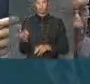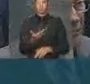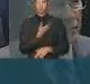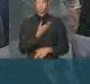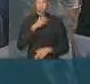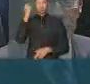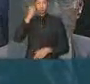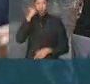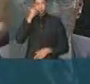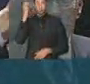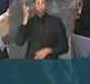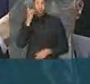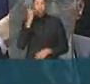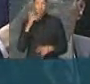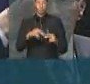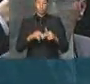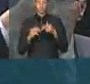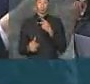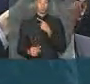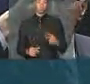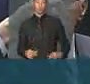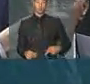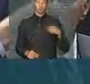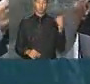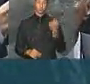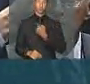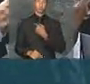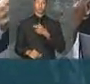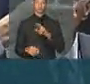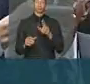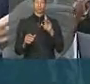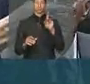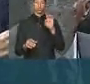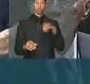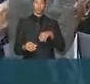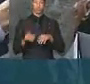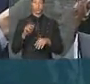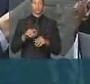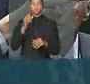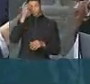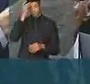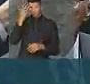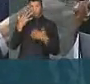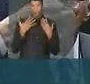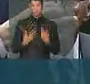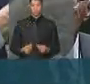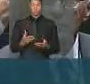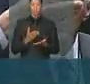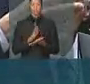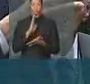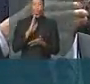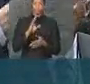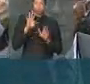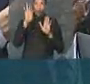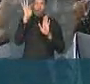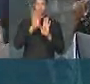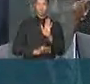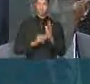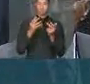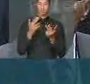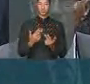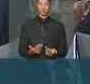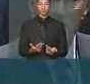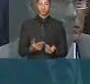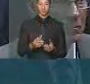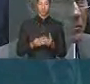colegas senadores e deputados por isso senhor presidente a nossa posição do democrata no senado é favorável à aprovação do texto como